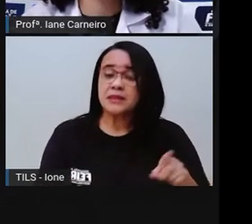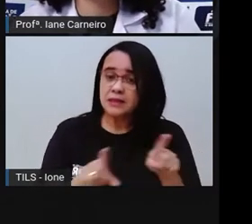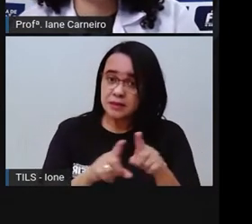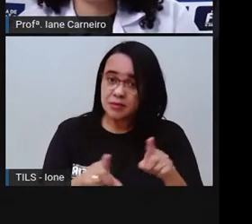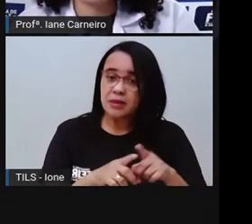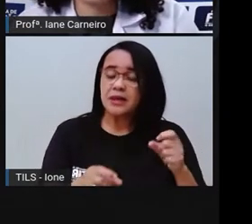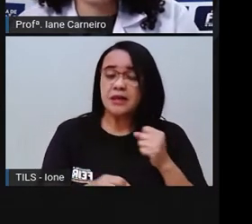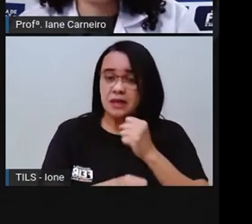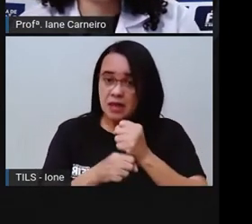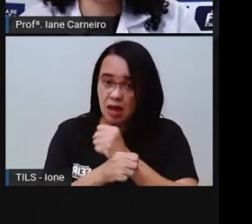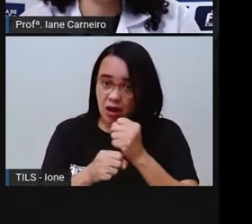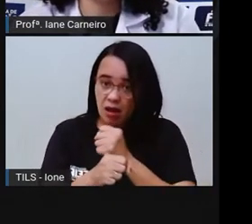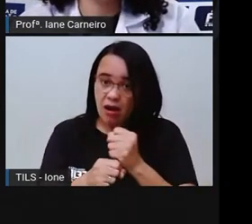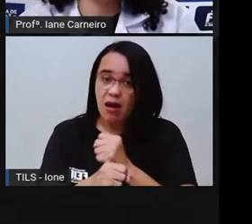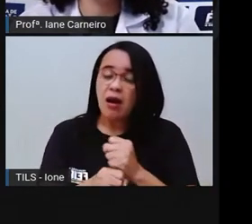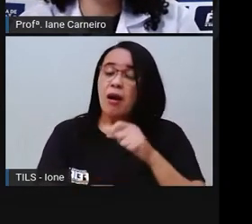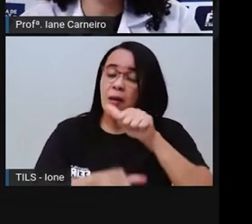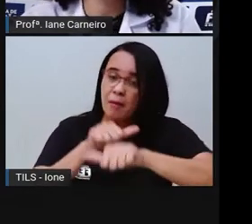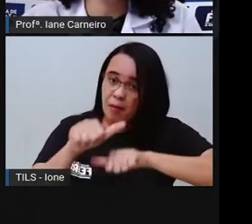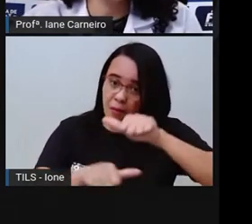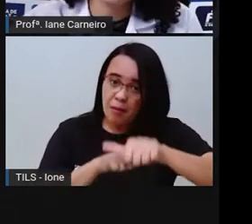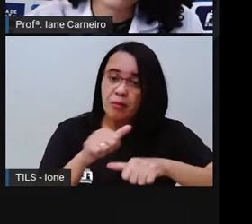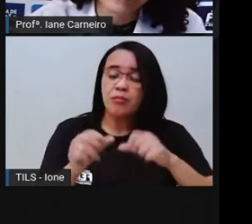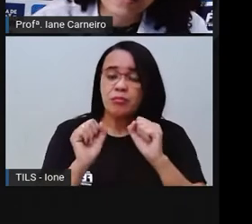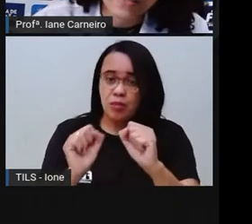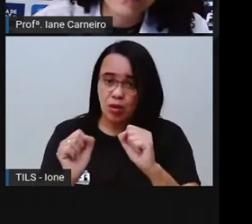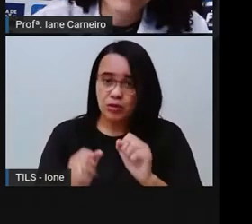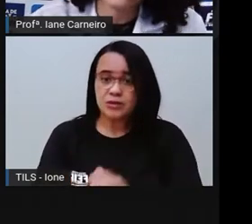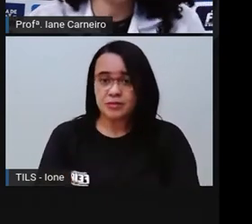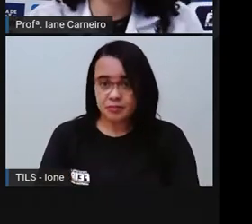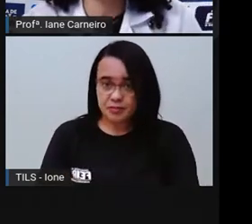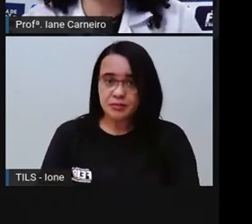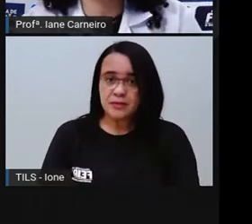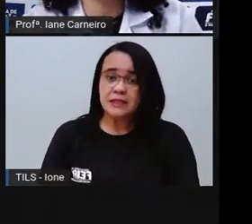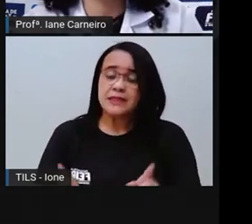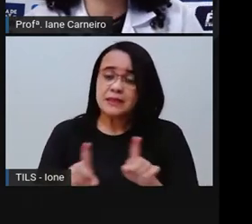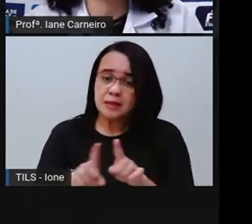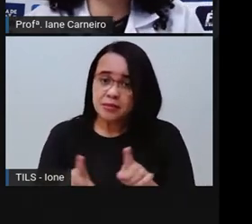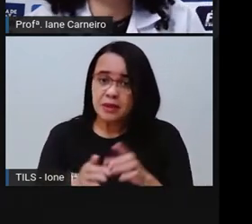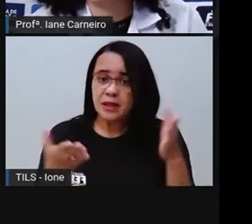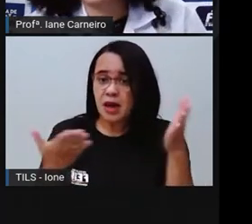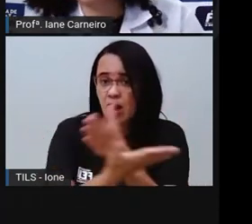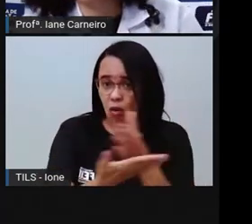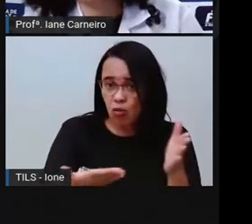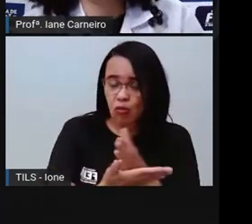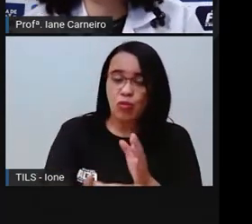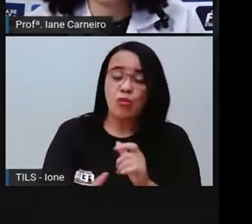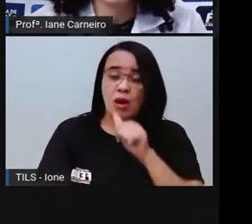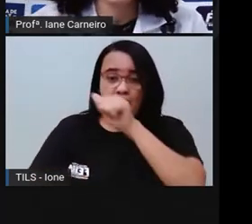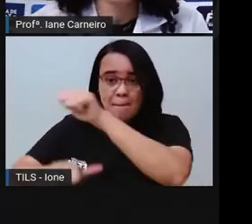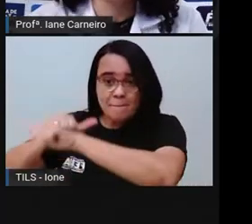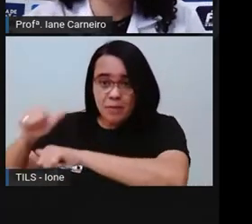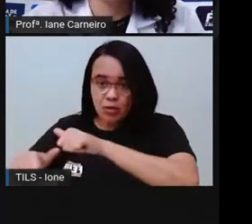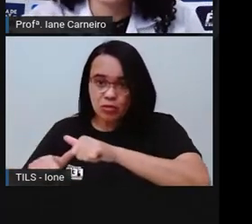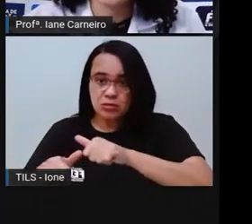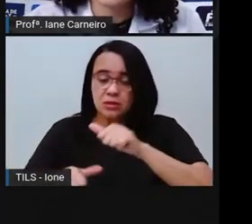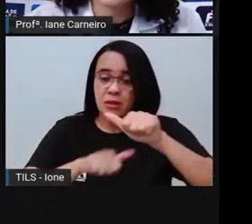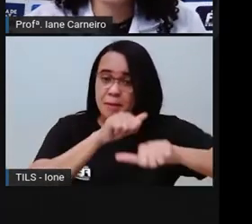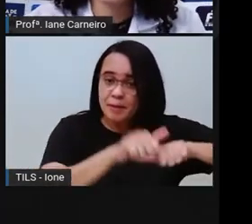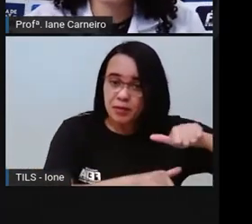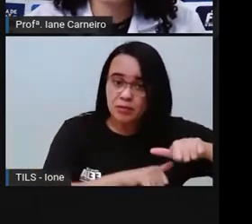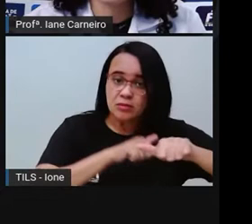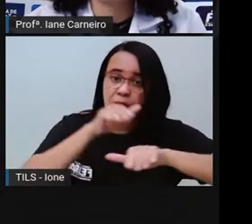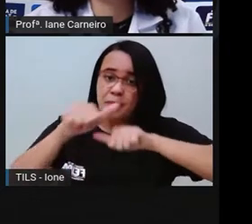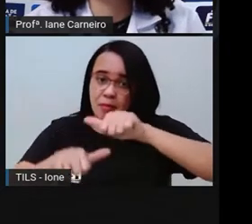aí ó as falas parlendas podem ter mais de uma versão e varia um dia umas de uma região para outra